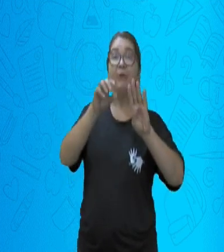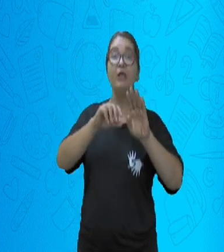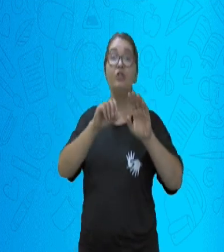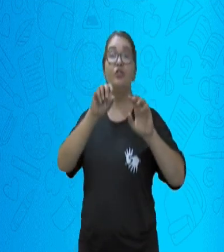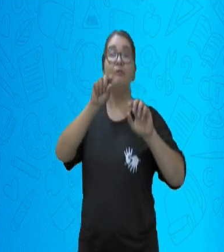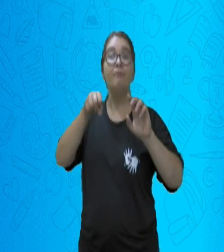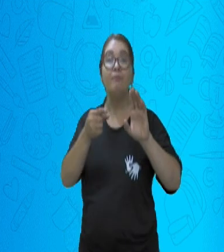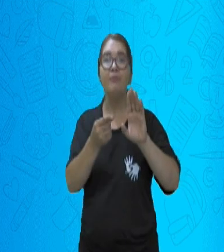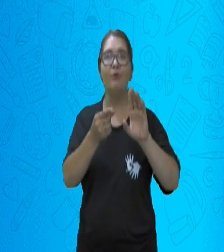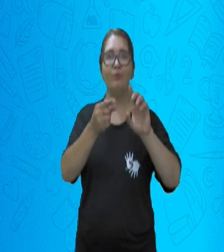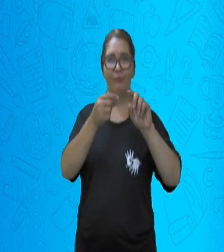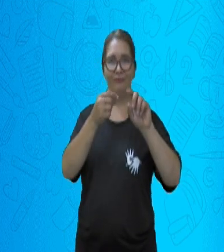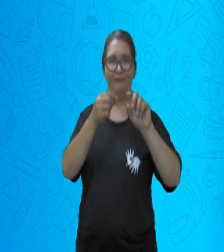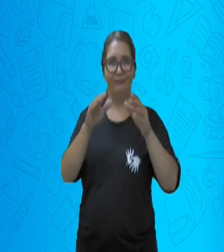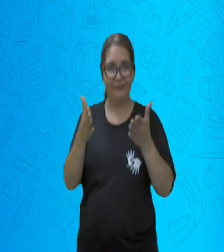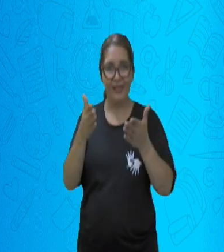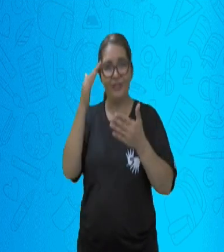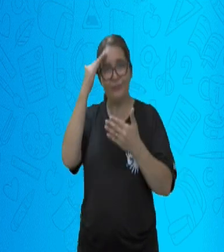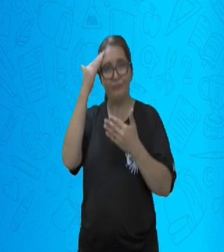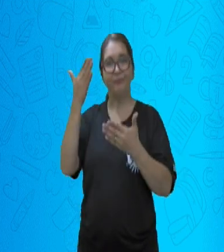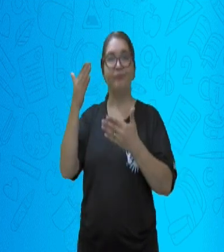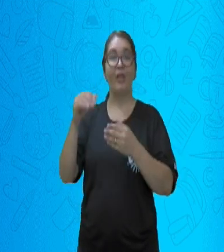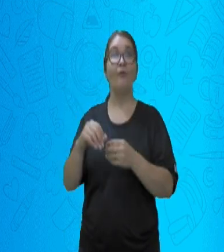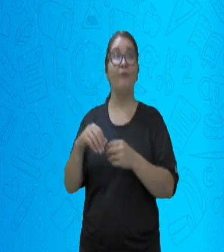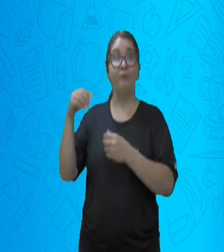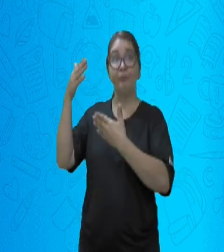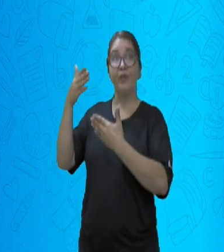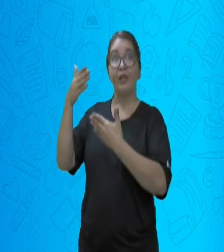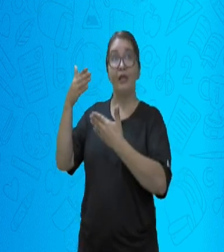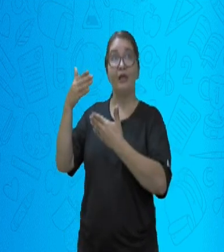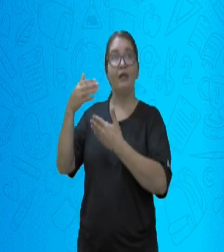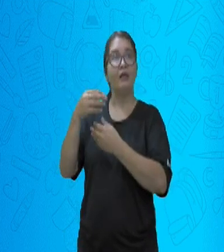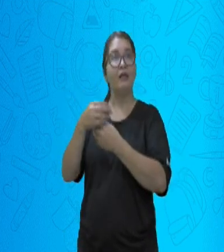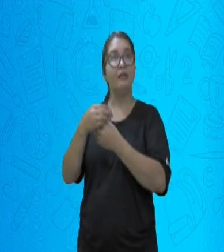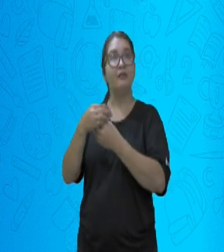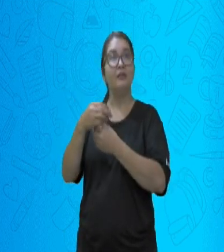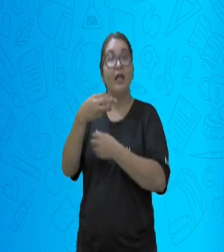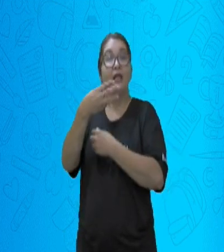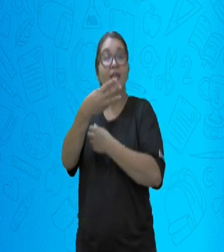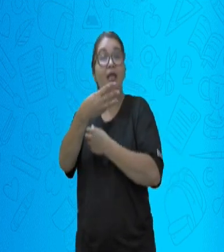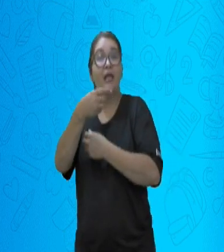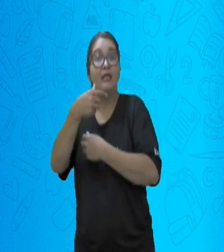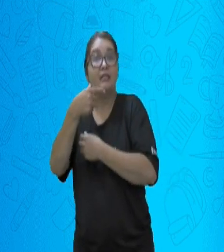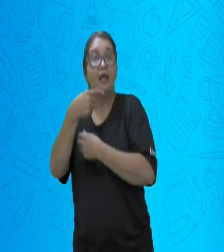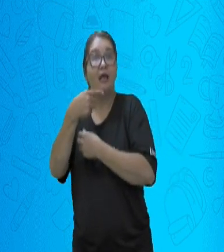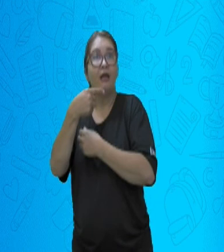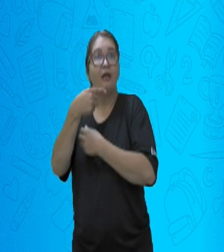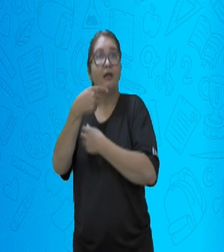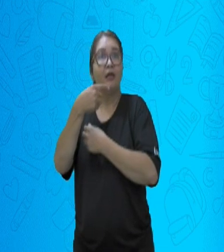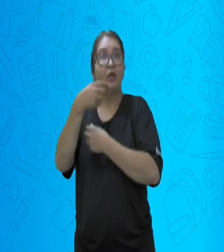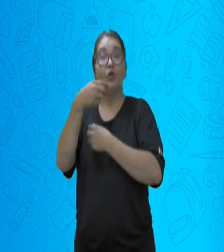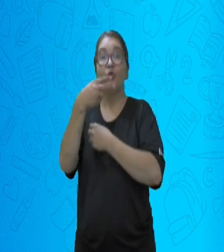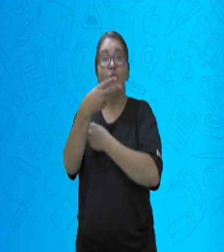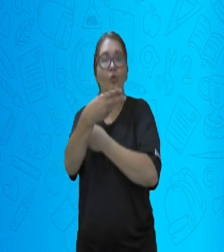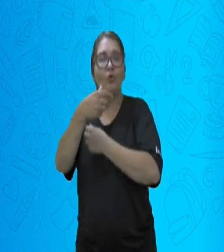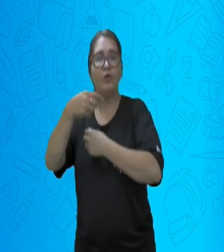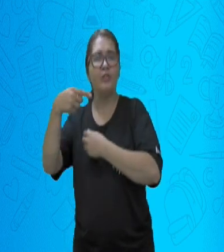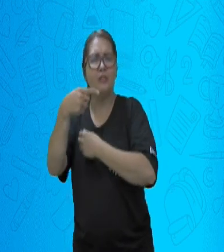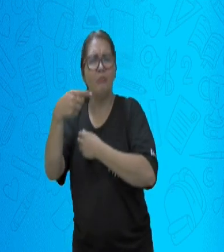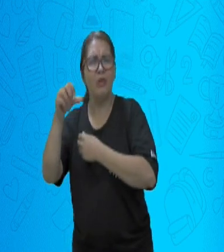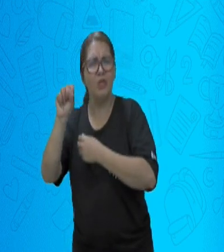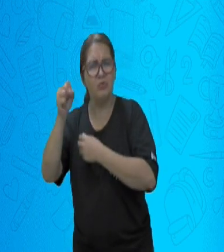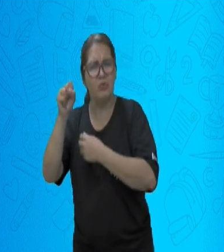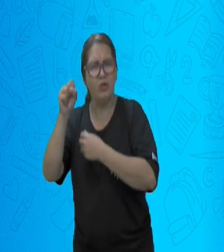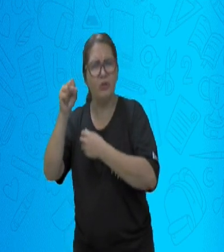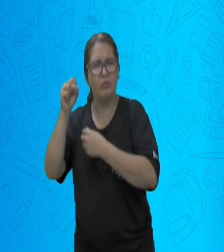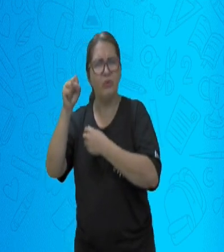então pelas unidades. 2 menos 8. É possível? Eu tenho duas unidades. Eu vou tirar 8? Não é possível.